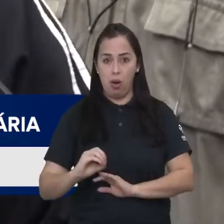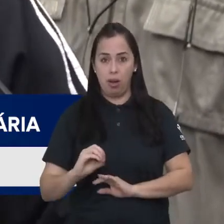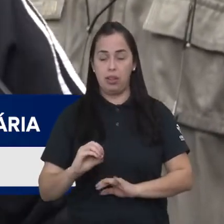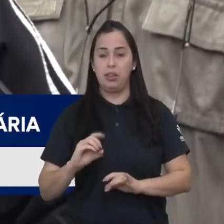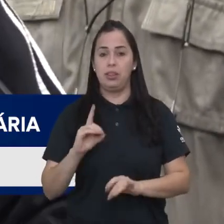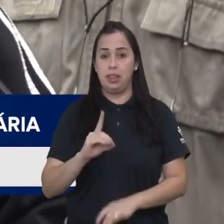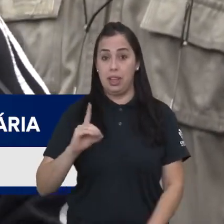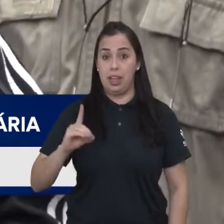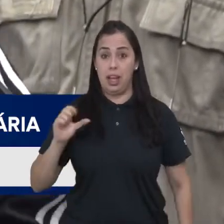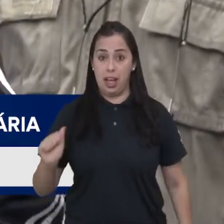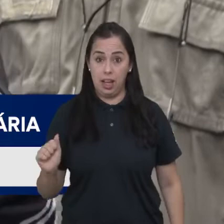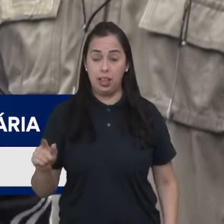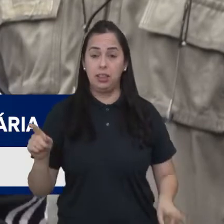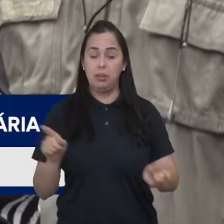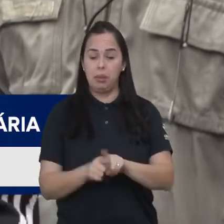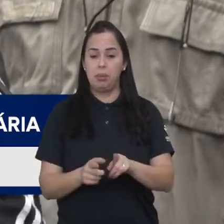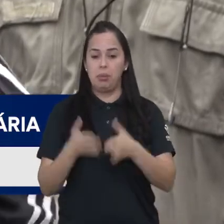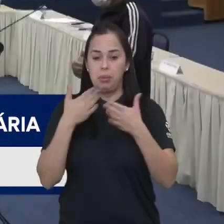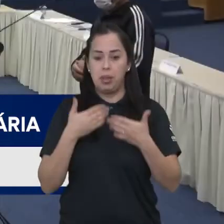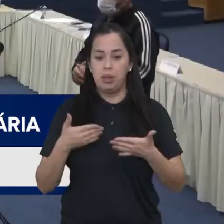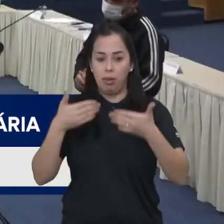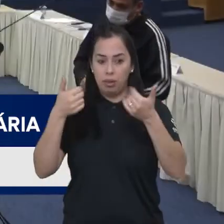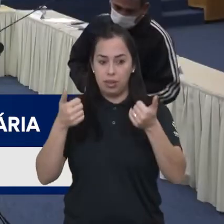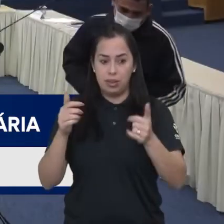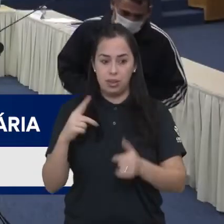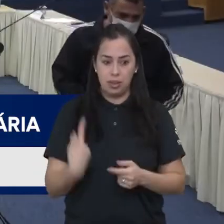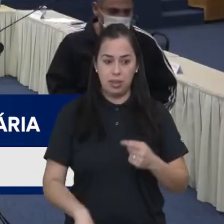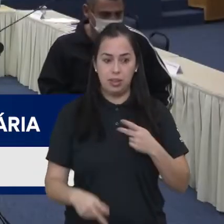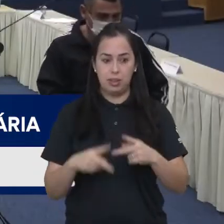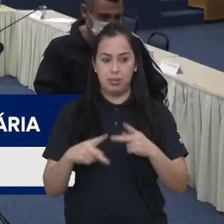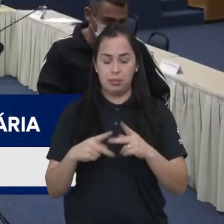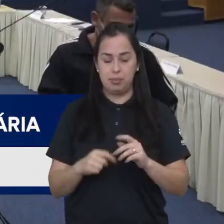a contribuição e melhoria para retirar das obras feitas na cidade. Obrigado.